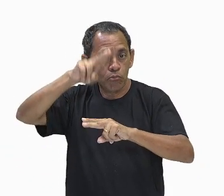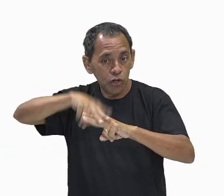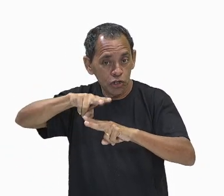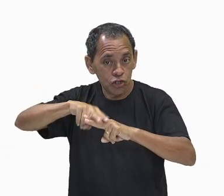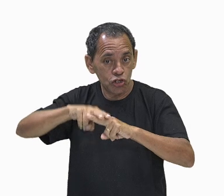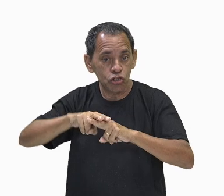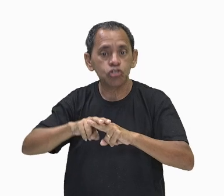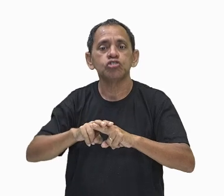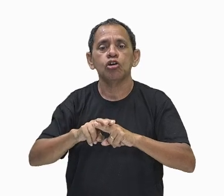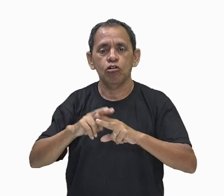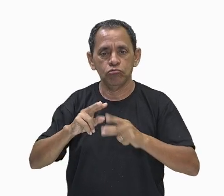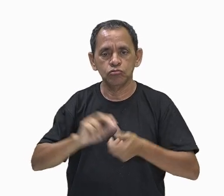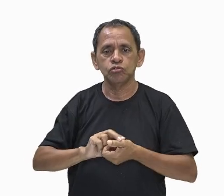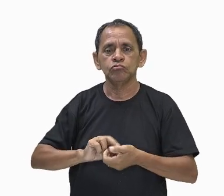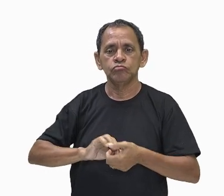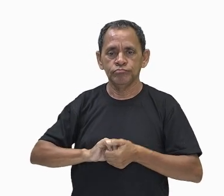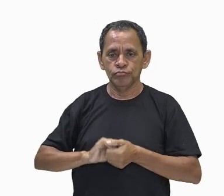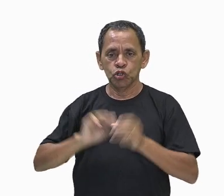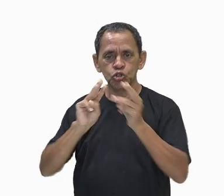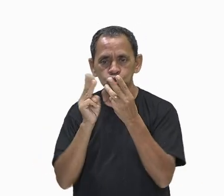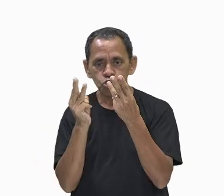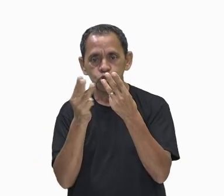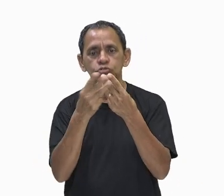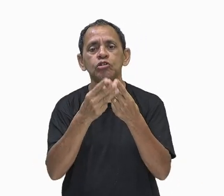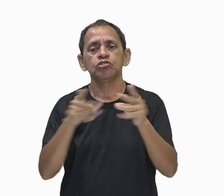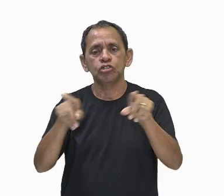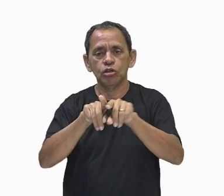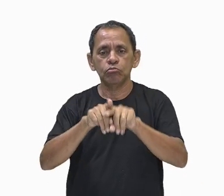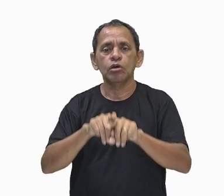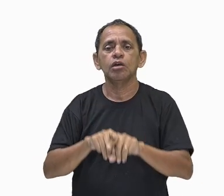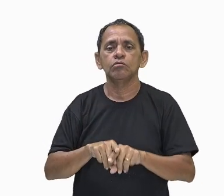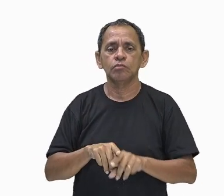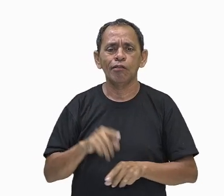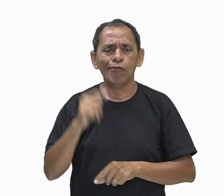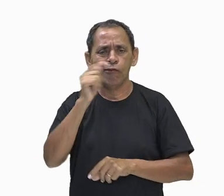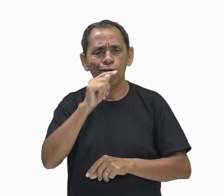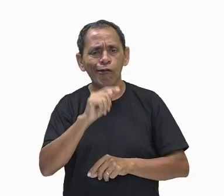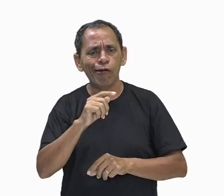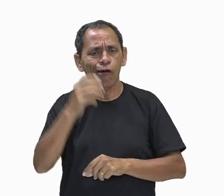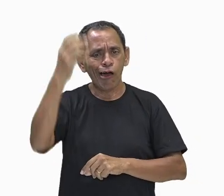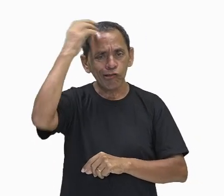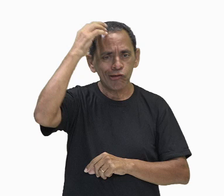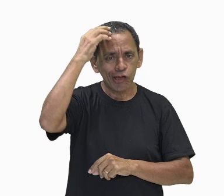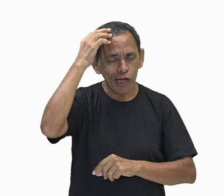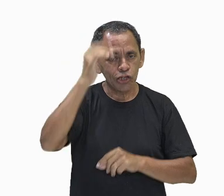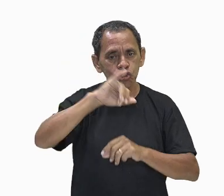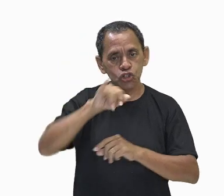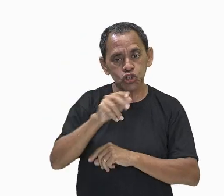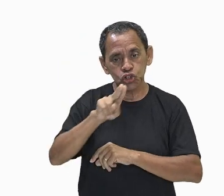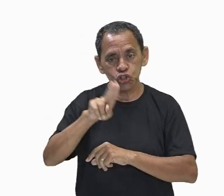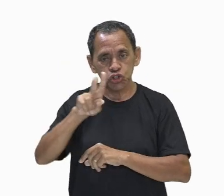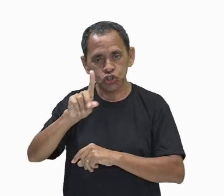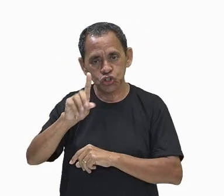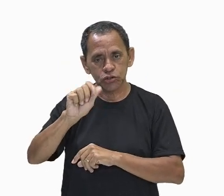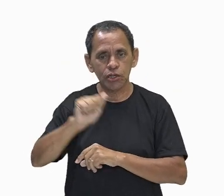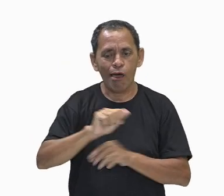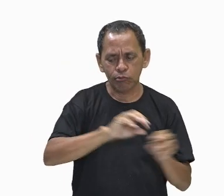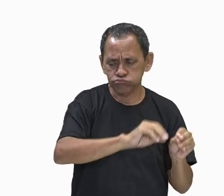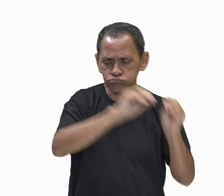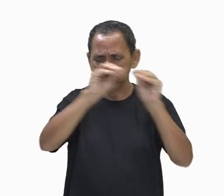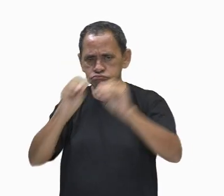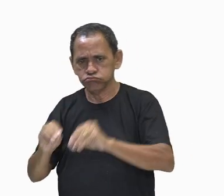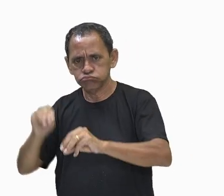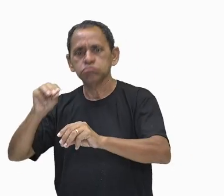na qual os judeus, habitantes do antigo reino de Judá, foram levados como escravos para a